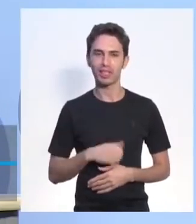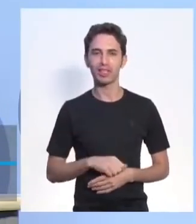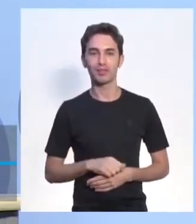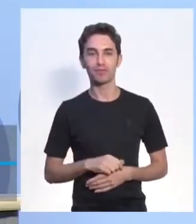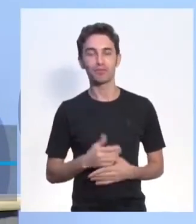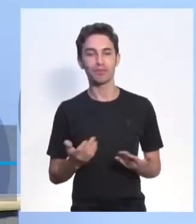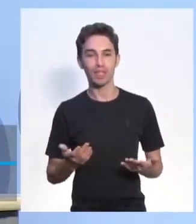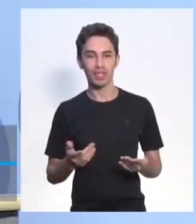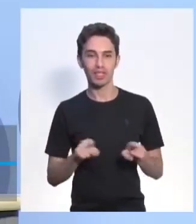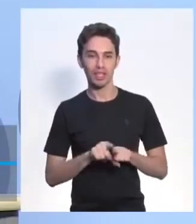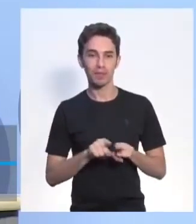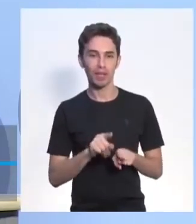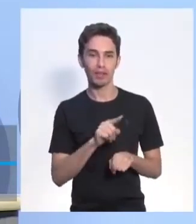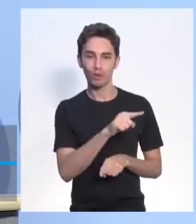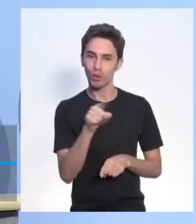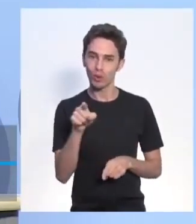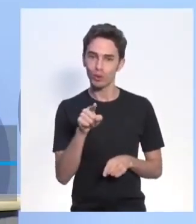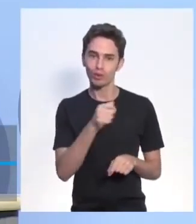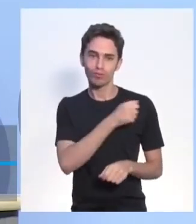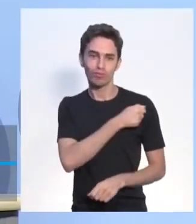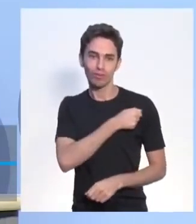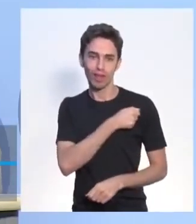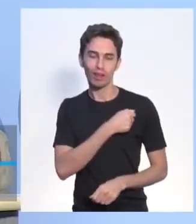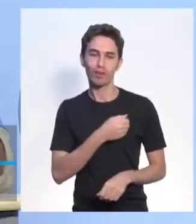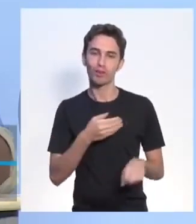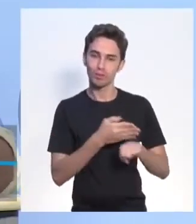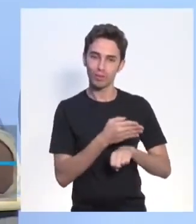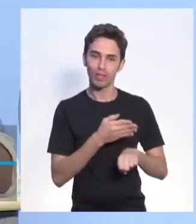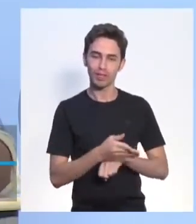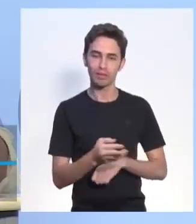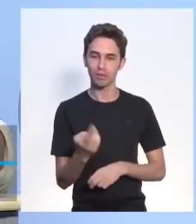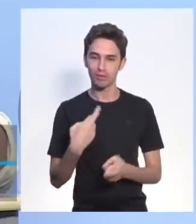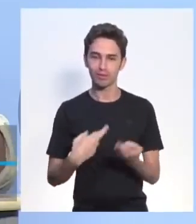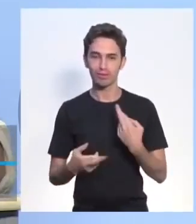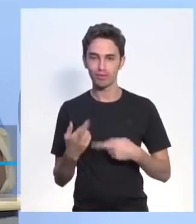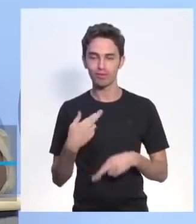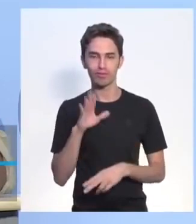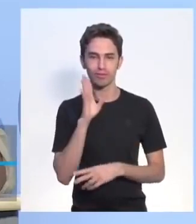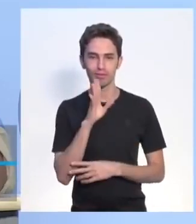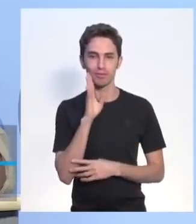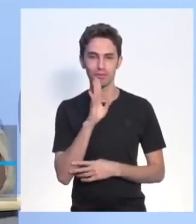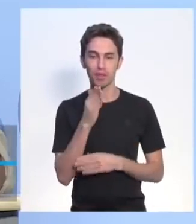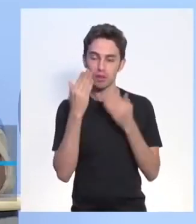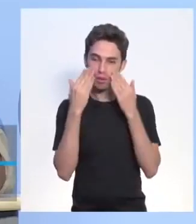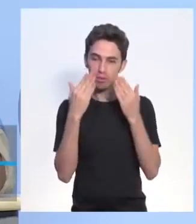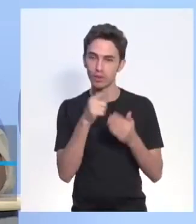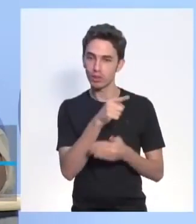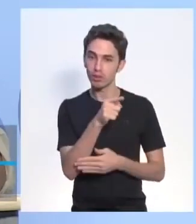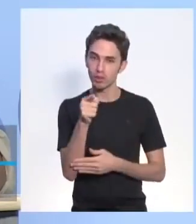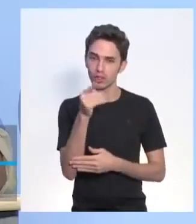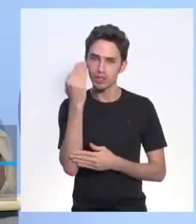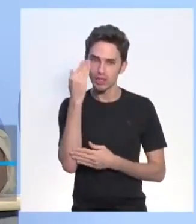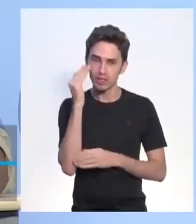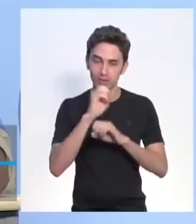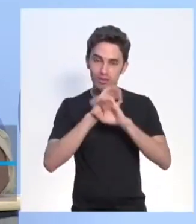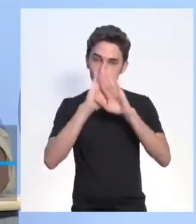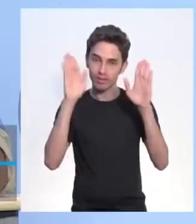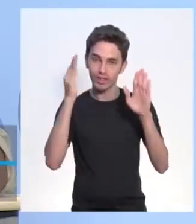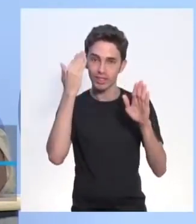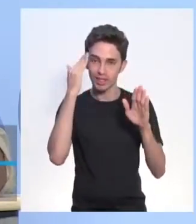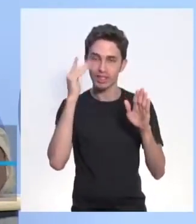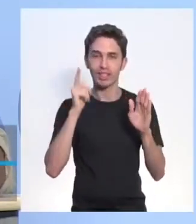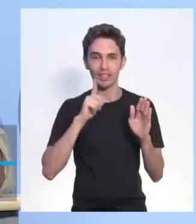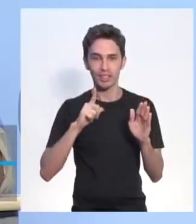e as respostas que vocês, estudantes, estão nos trazendo. Nos mostra que vocês estão compreendendo aí a